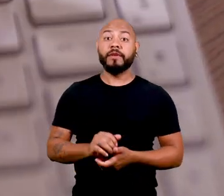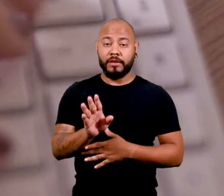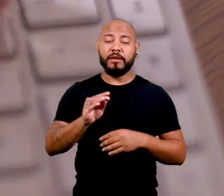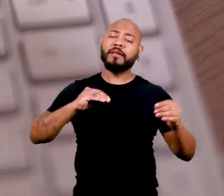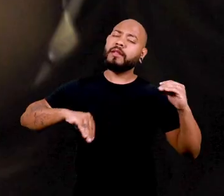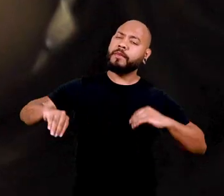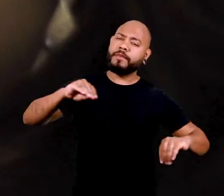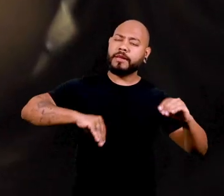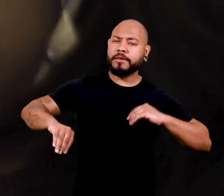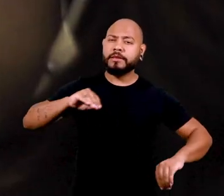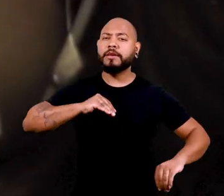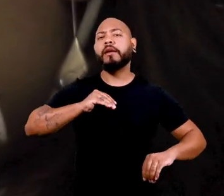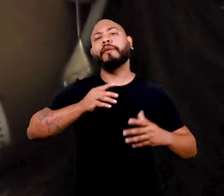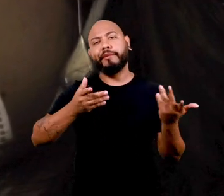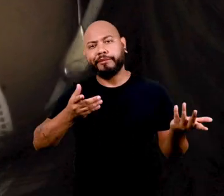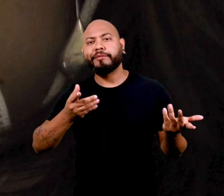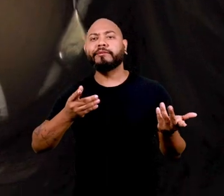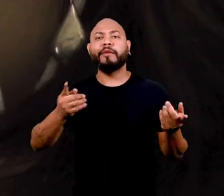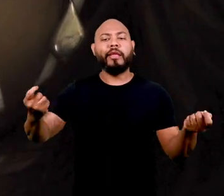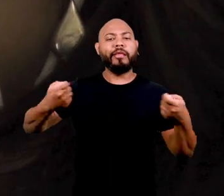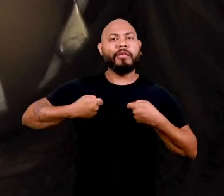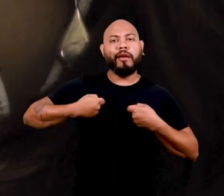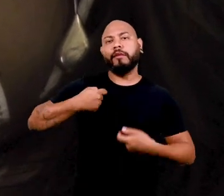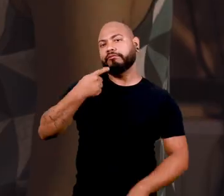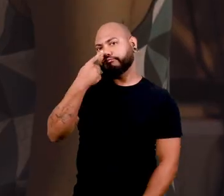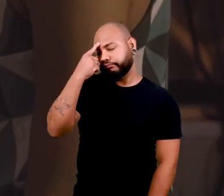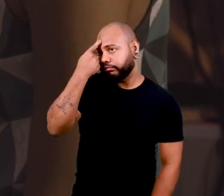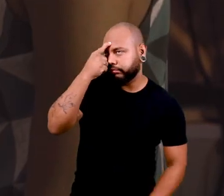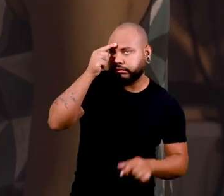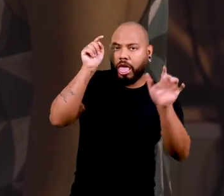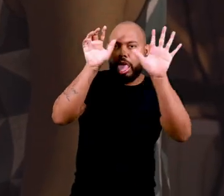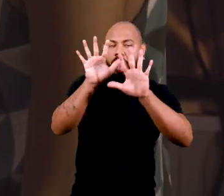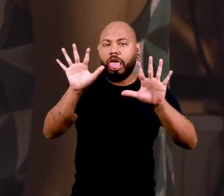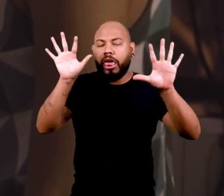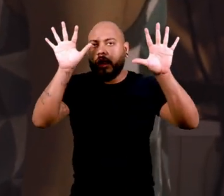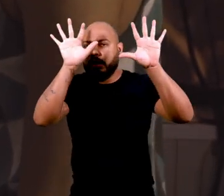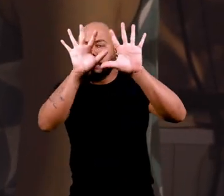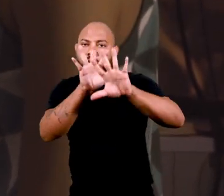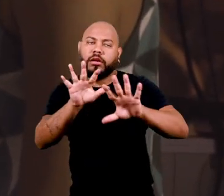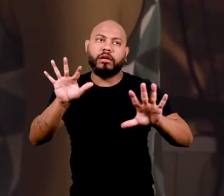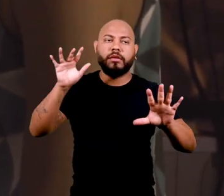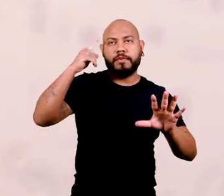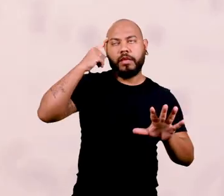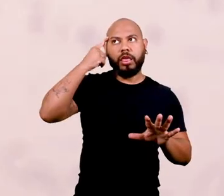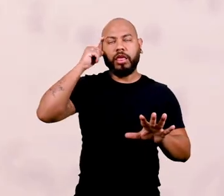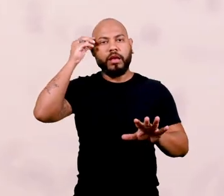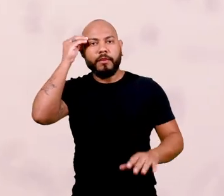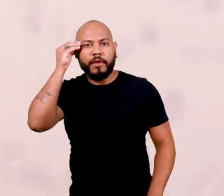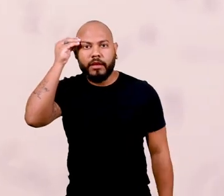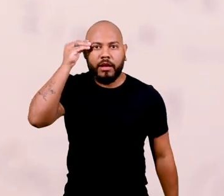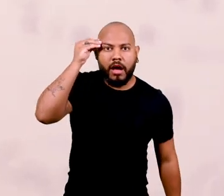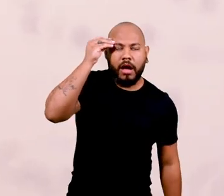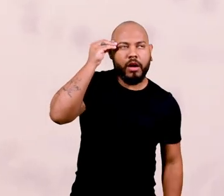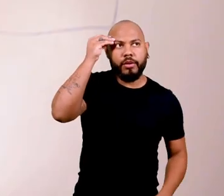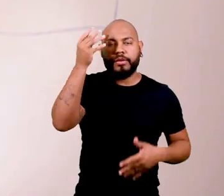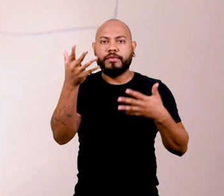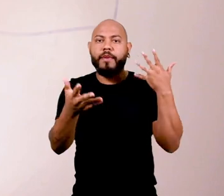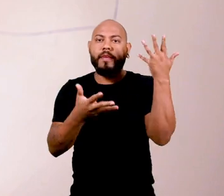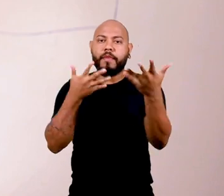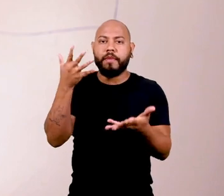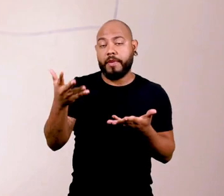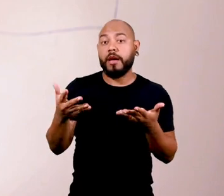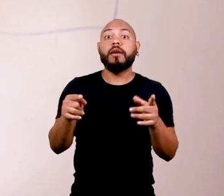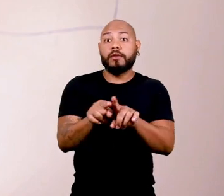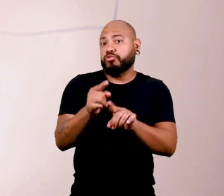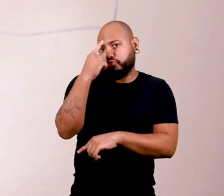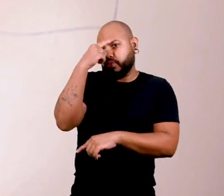Depressão é um transtorno mental que a gente não sabe exatamente as causas, assim. Então,